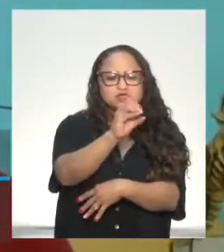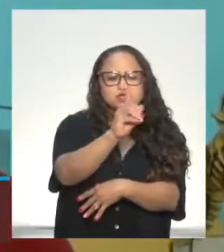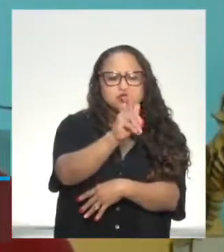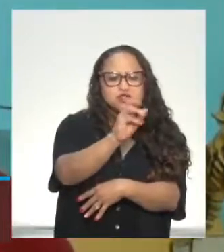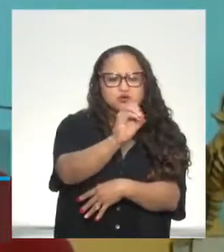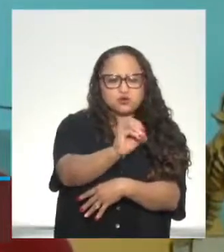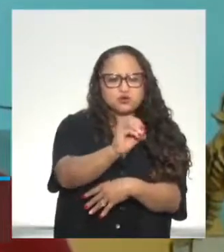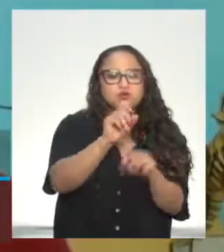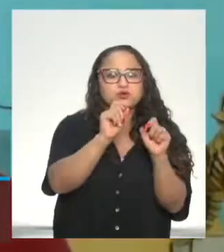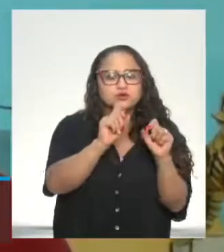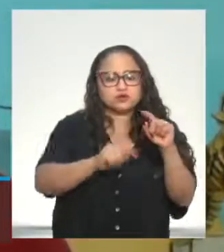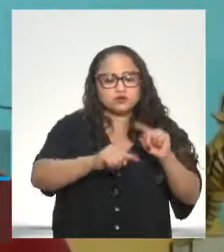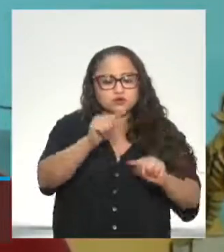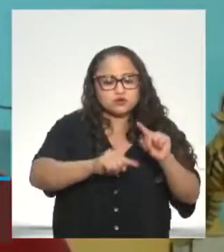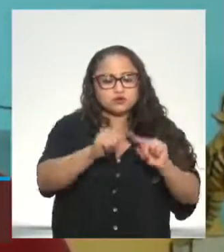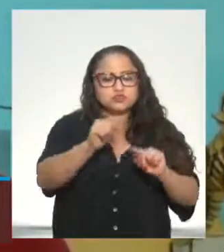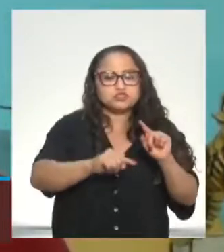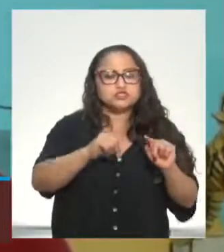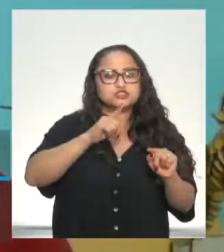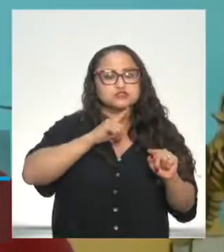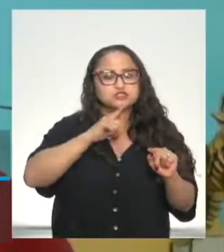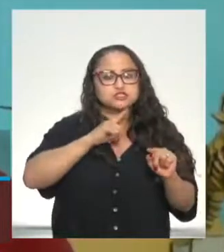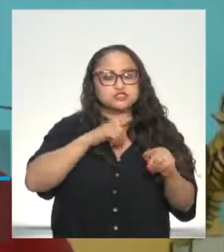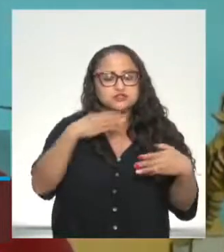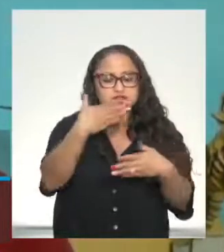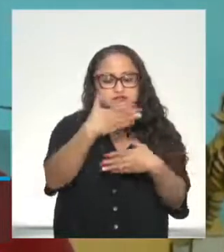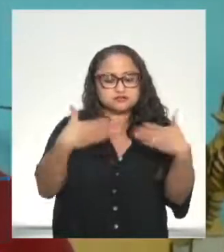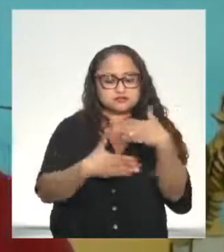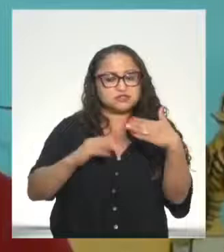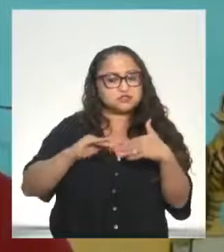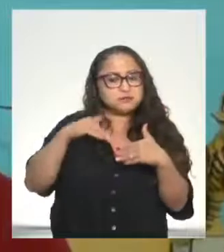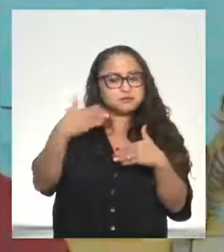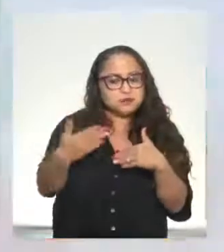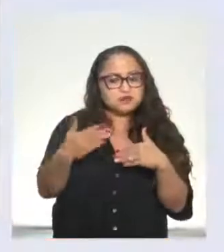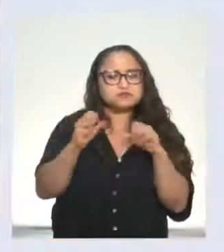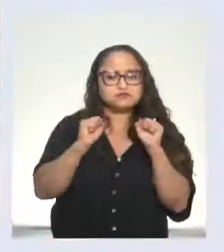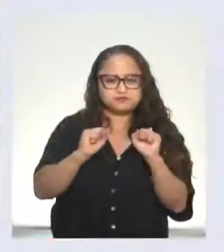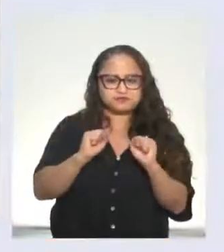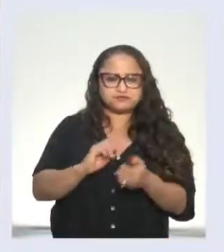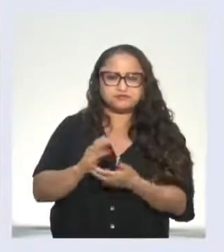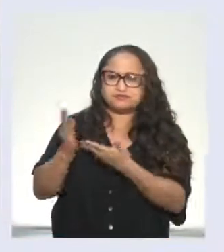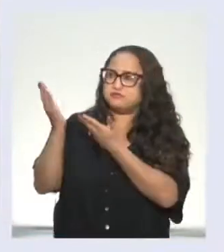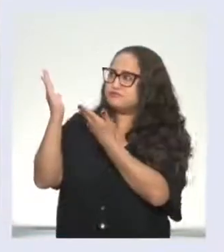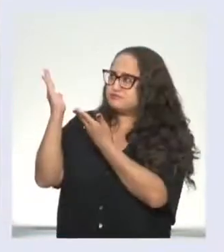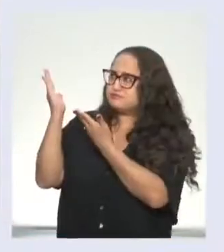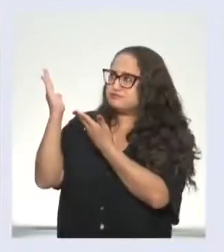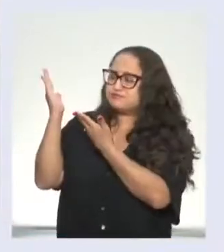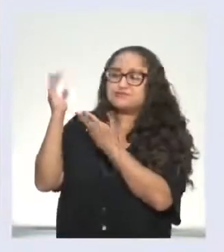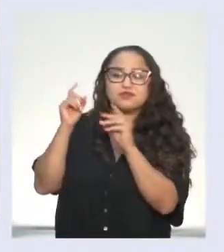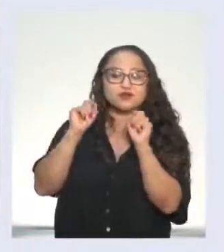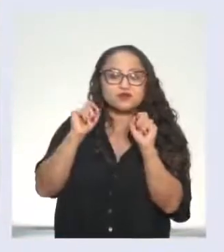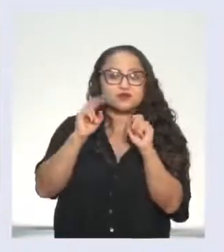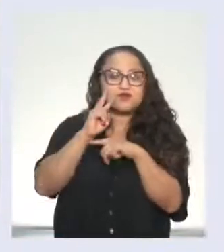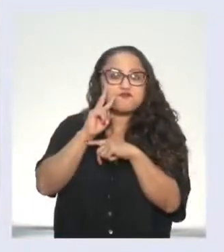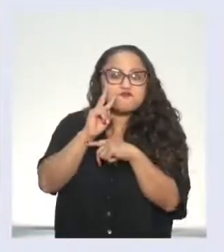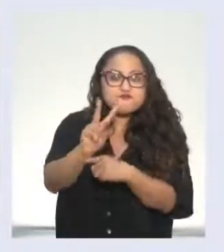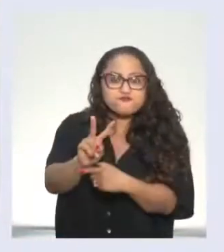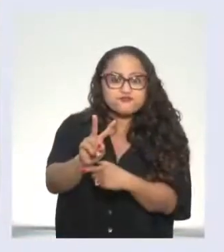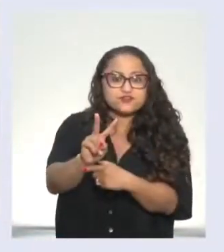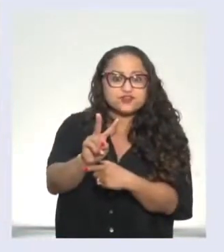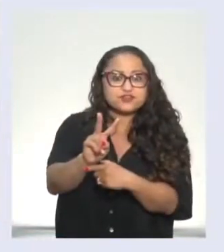dos objetos que nós fizemos lá e vai estar no próximo slide. A produção pode colocar o próximo slide para que vocês possam ver